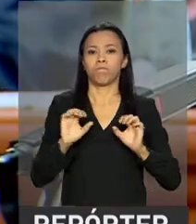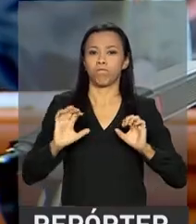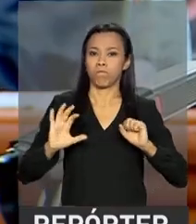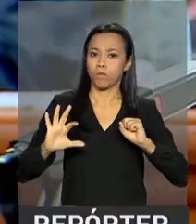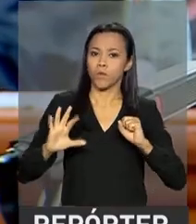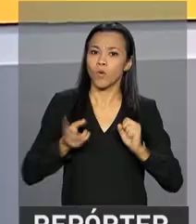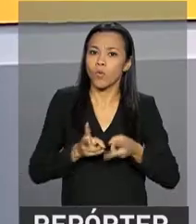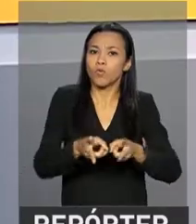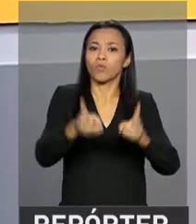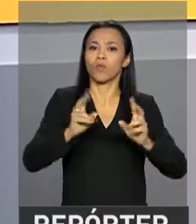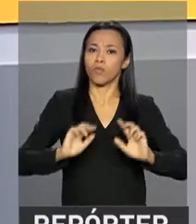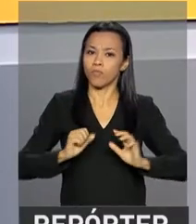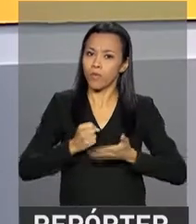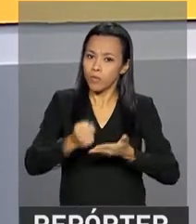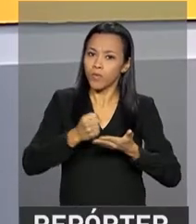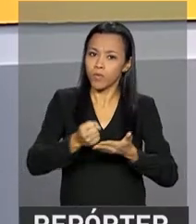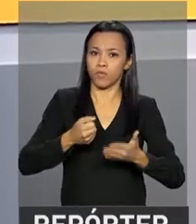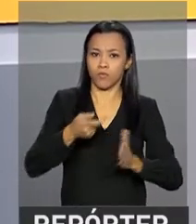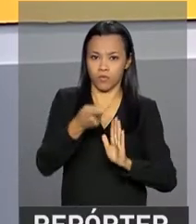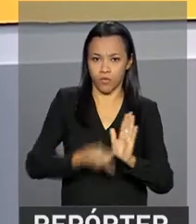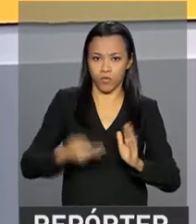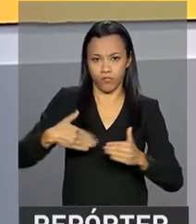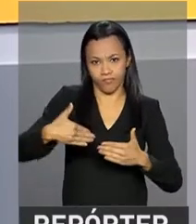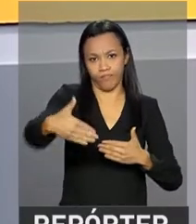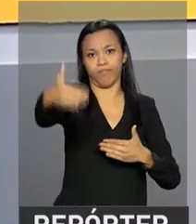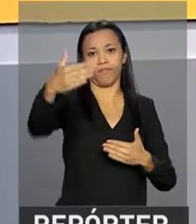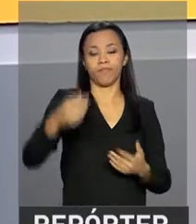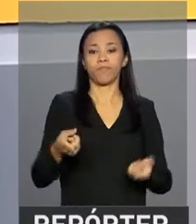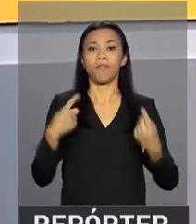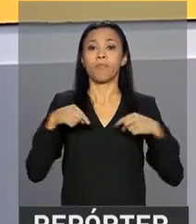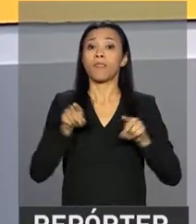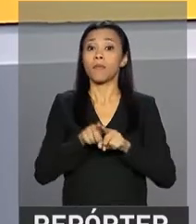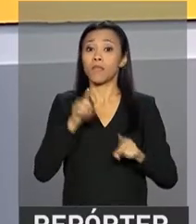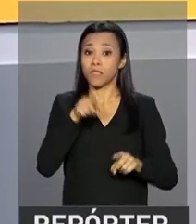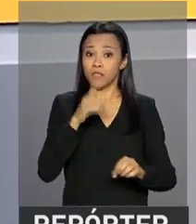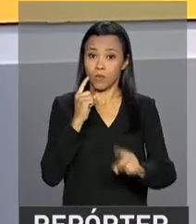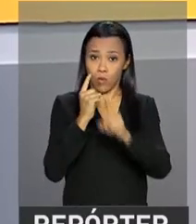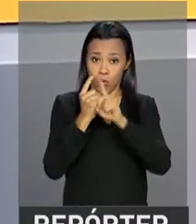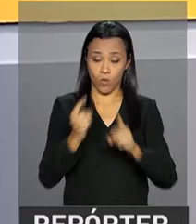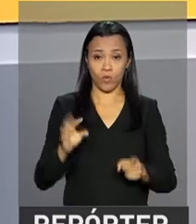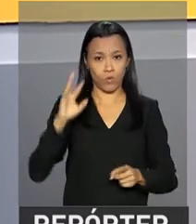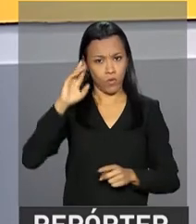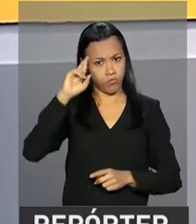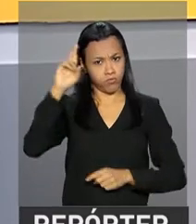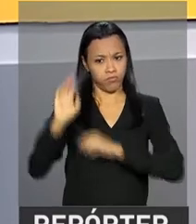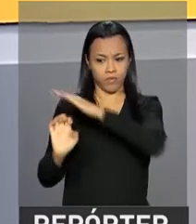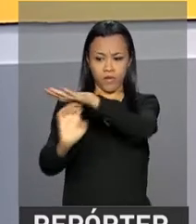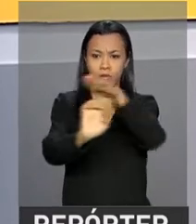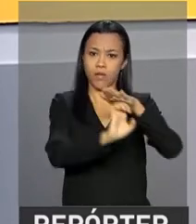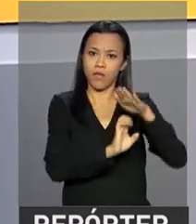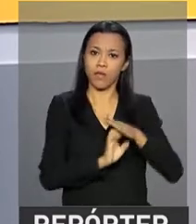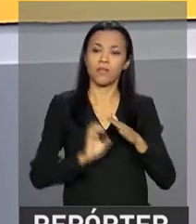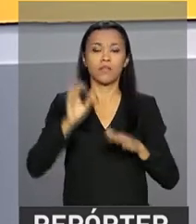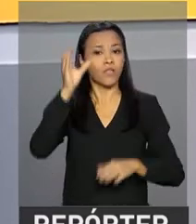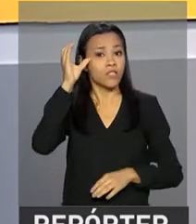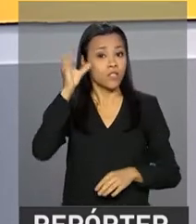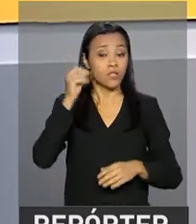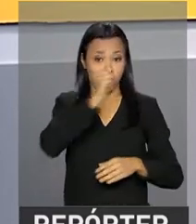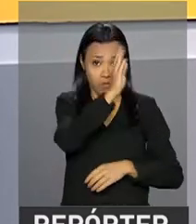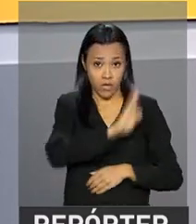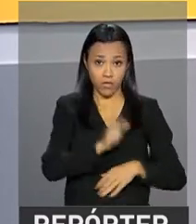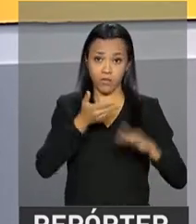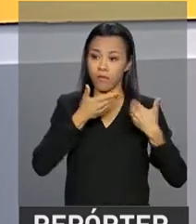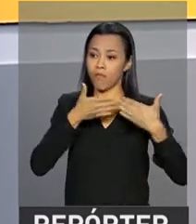sustentabilidade. E durante encontro com empresários chineses, o presidente Michel Temer disse que o Brasil está de portas abertas